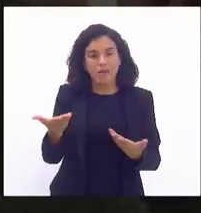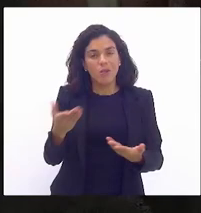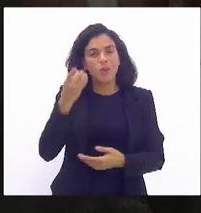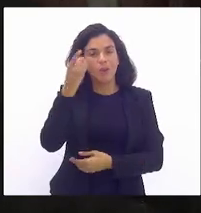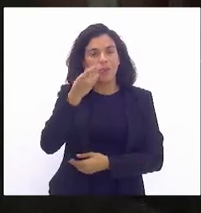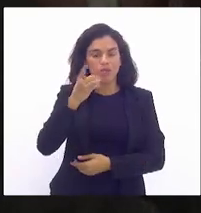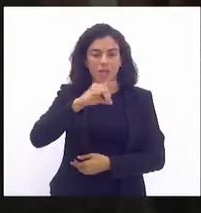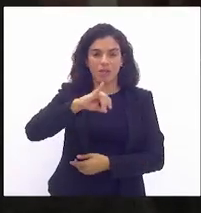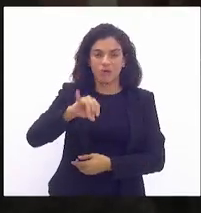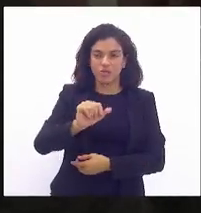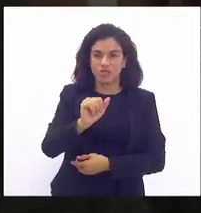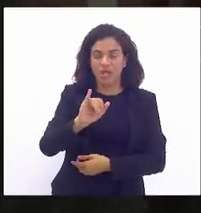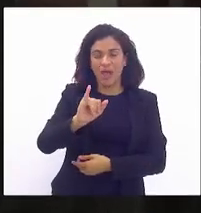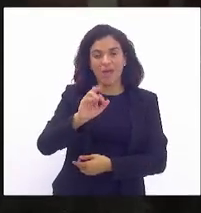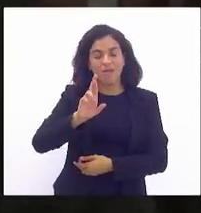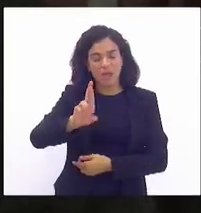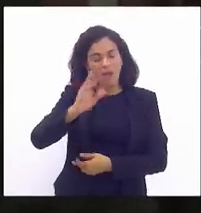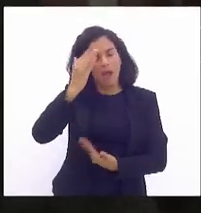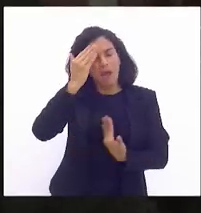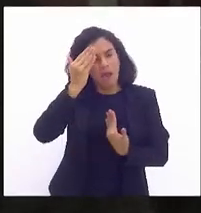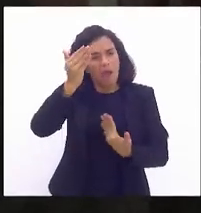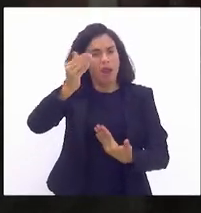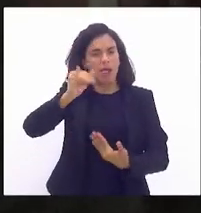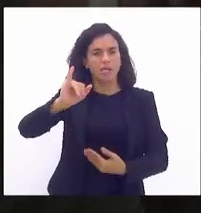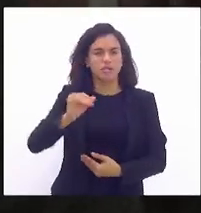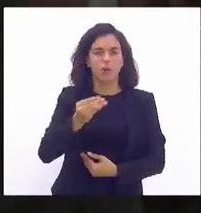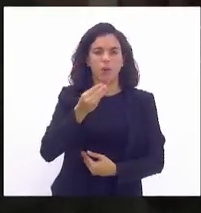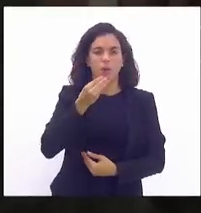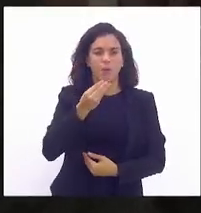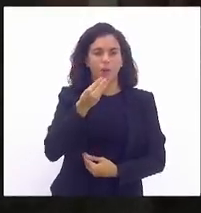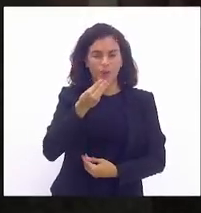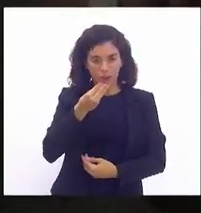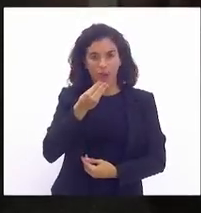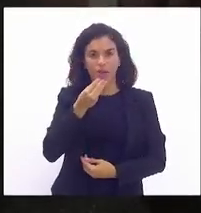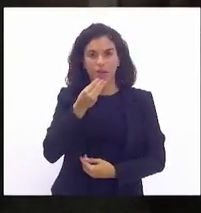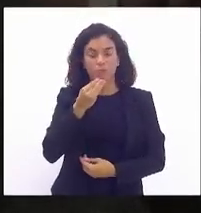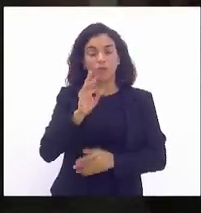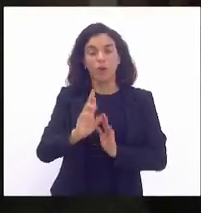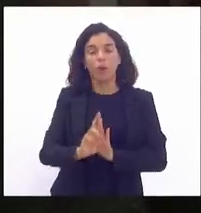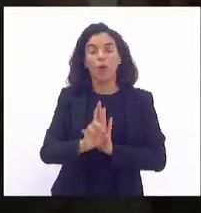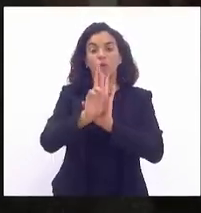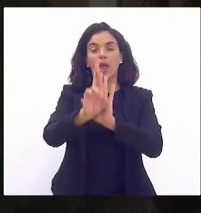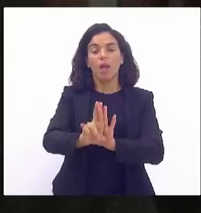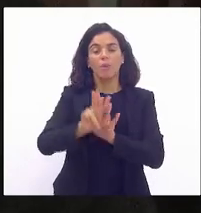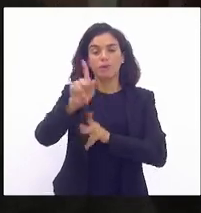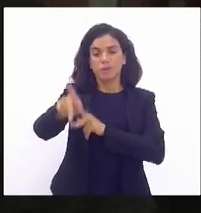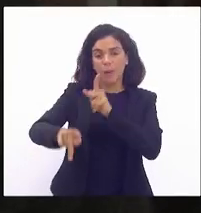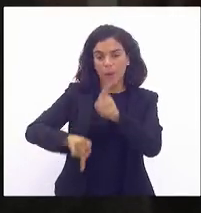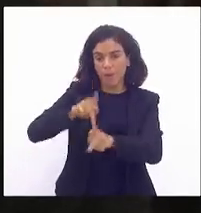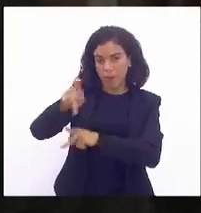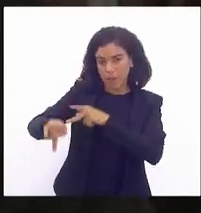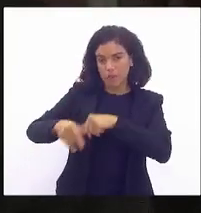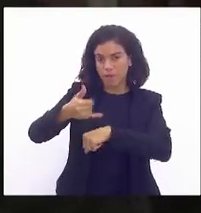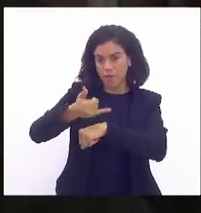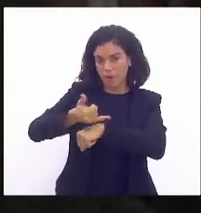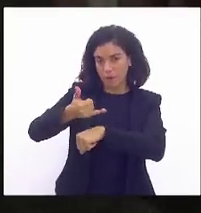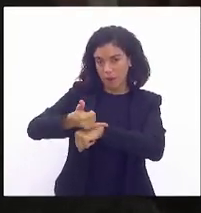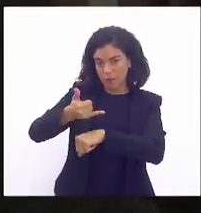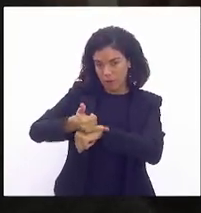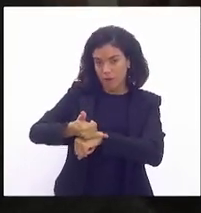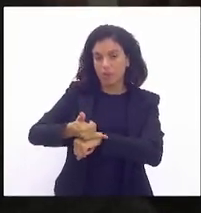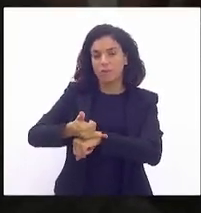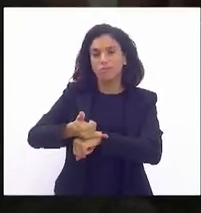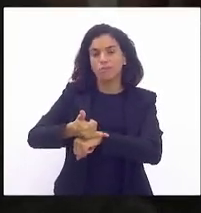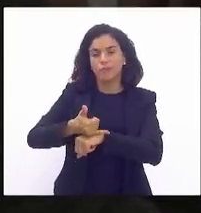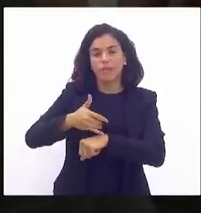Jari, agradeço hoje essa oportunidade de, como representante da população de Volta Redonda, em